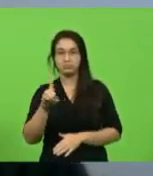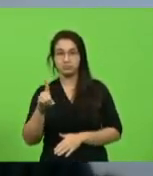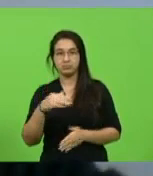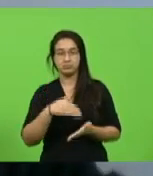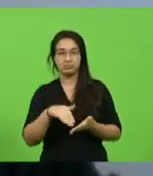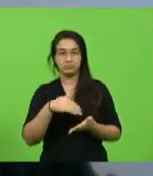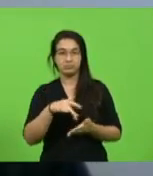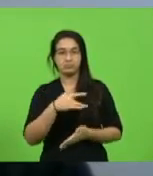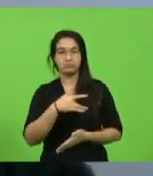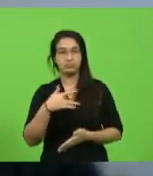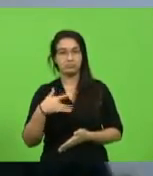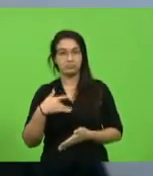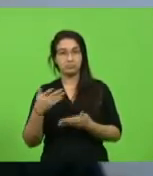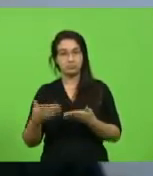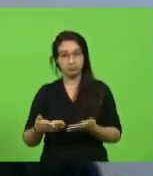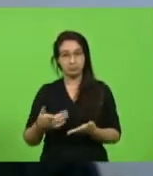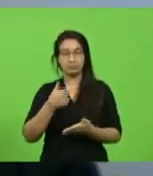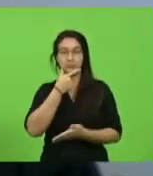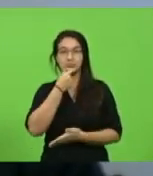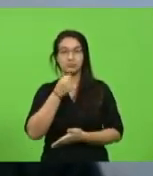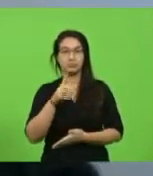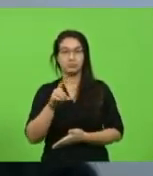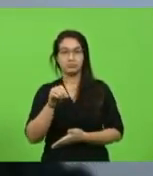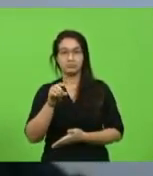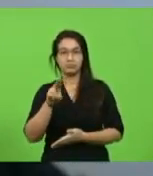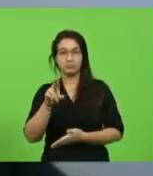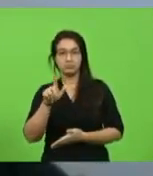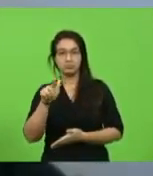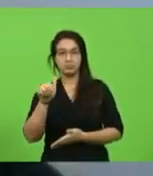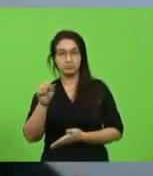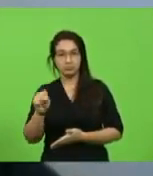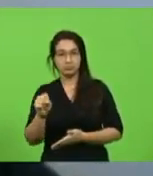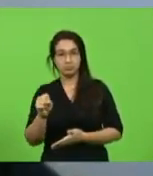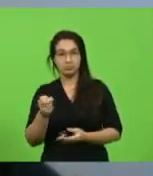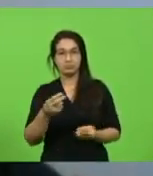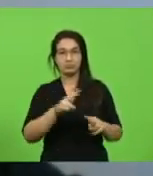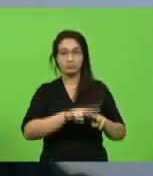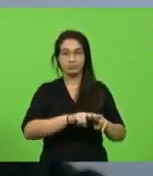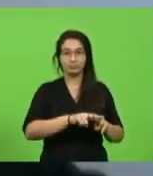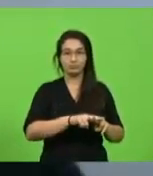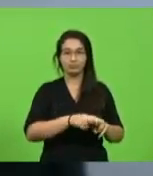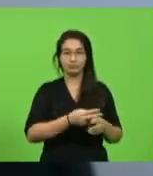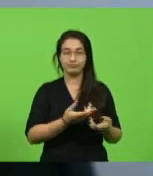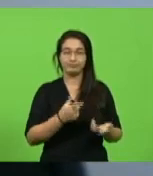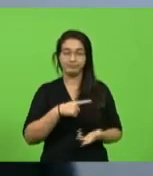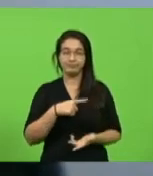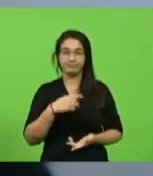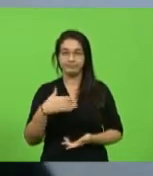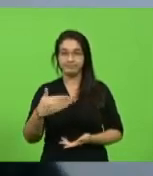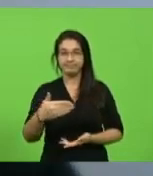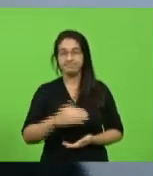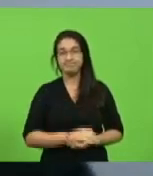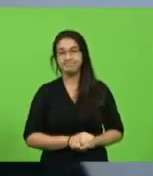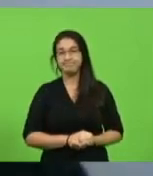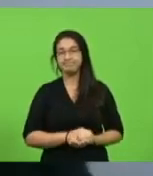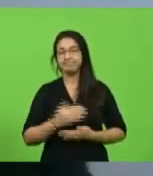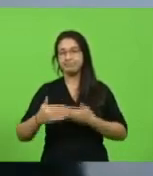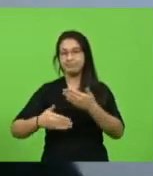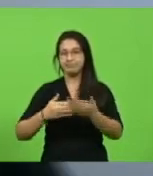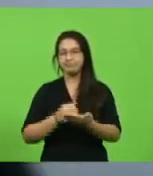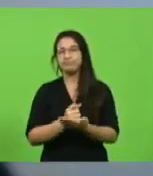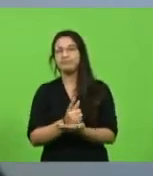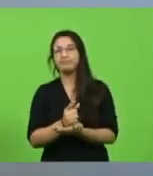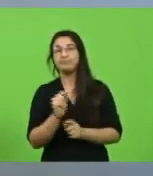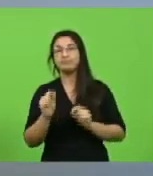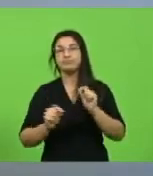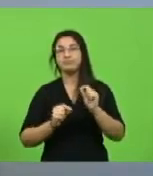senhor Douglas Borba a, inclusive, ser preso preventivamente. O processo de compra envolveu também